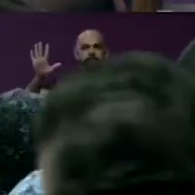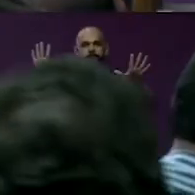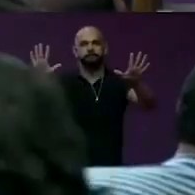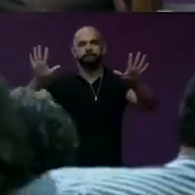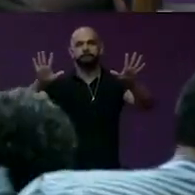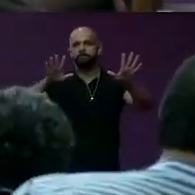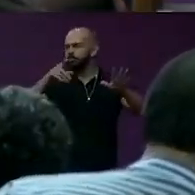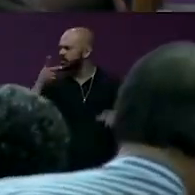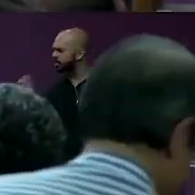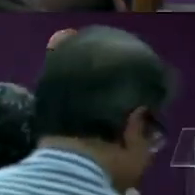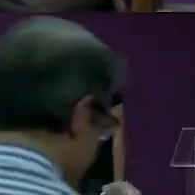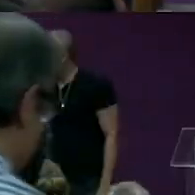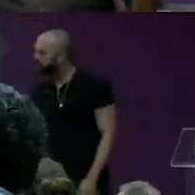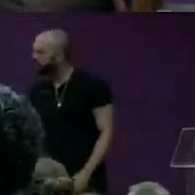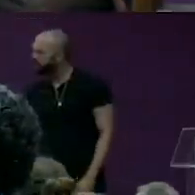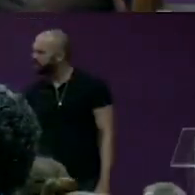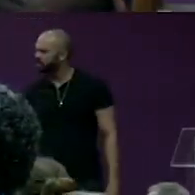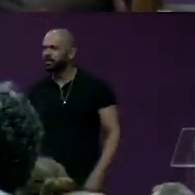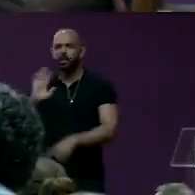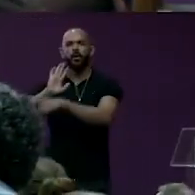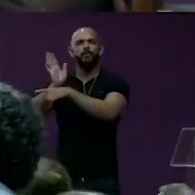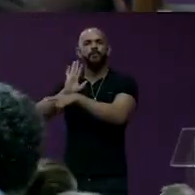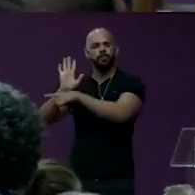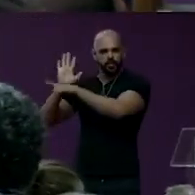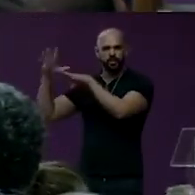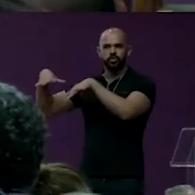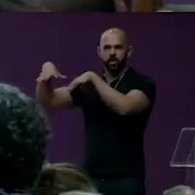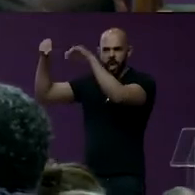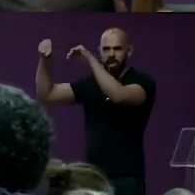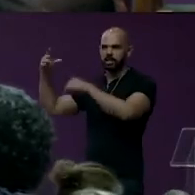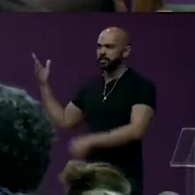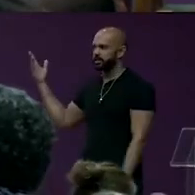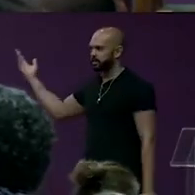Peraí, o Alex pediu para passar um vídeo do Castelo.